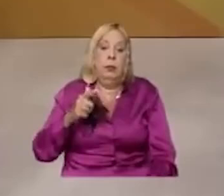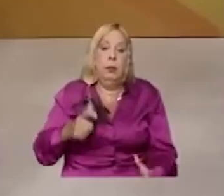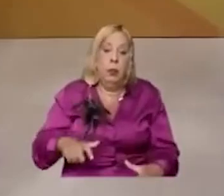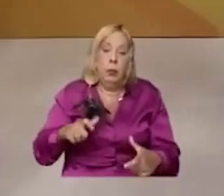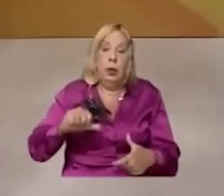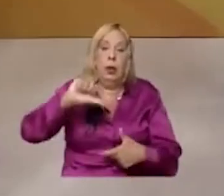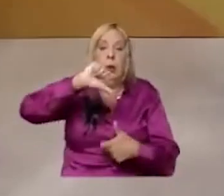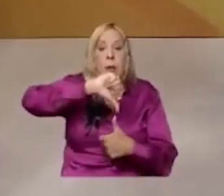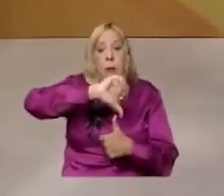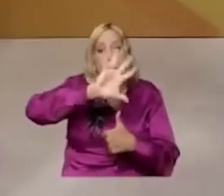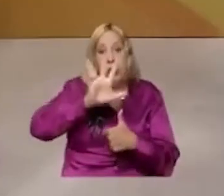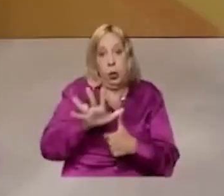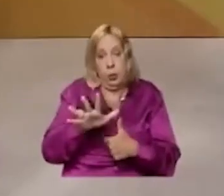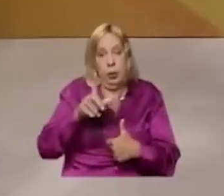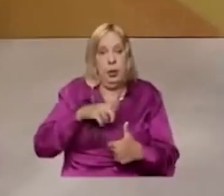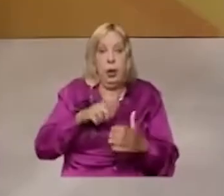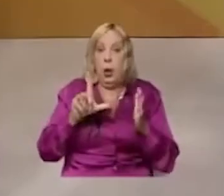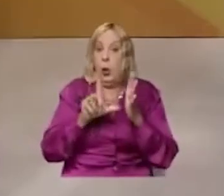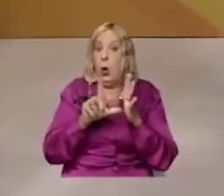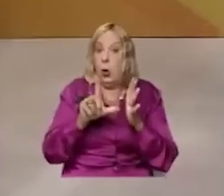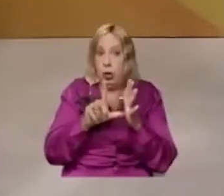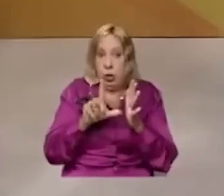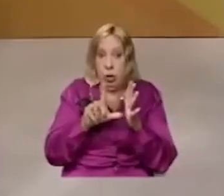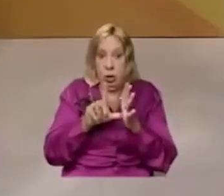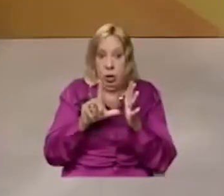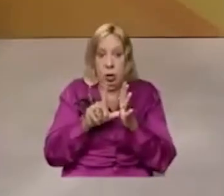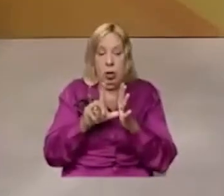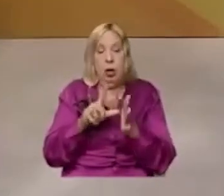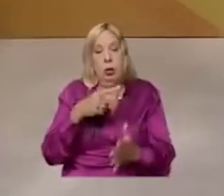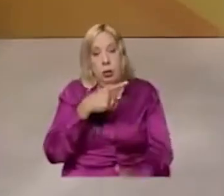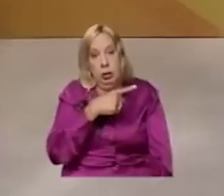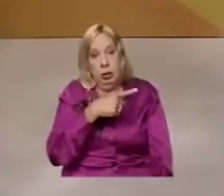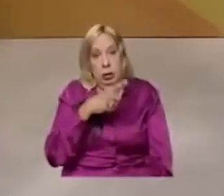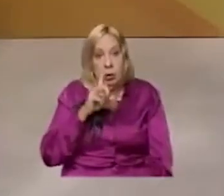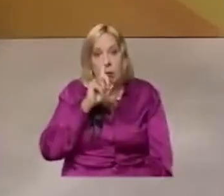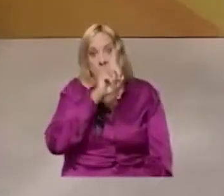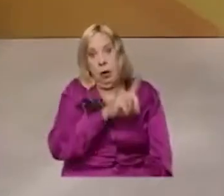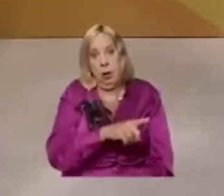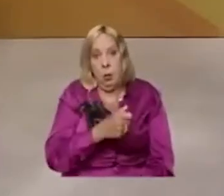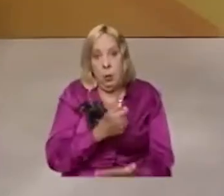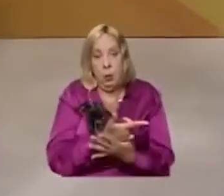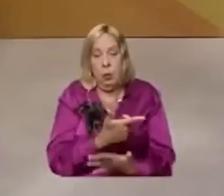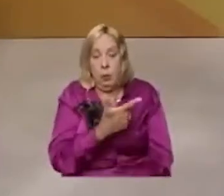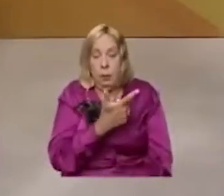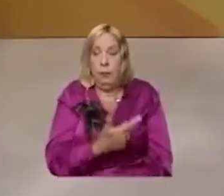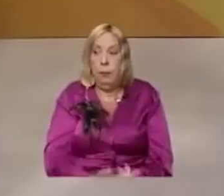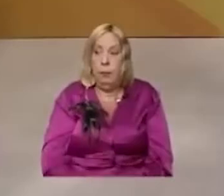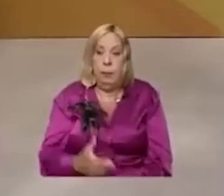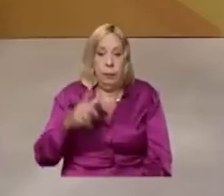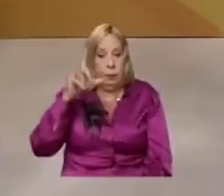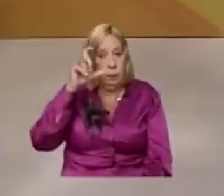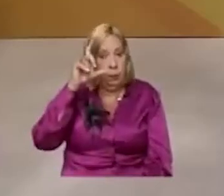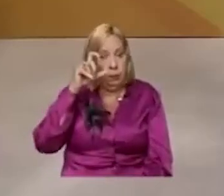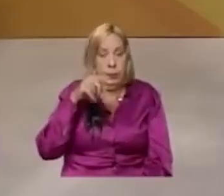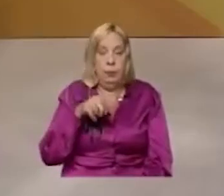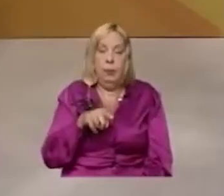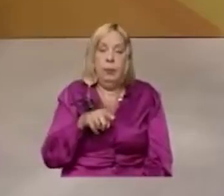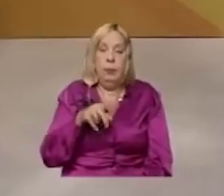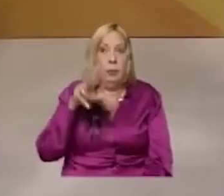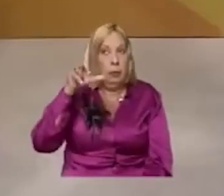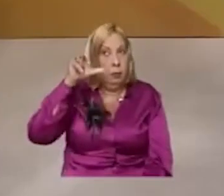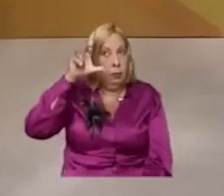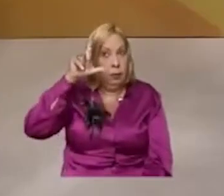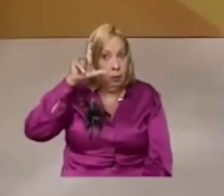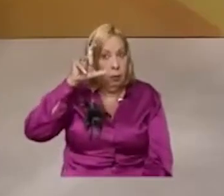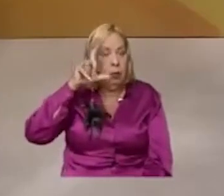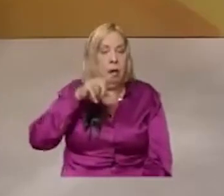como essa na Linda Fashion, que fica no Aracaju Parque Shopping, aqui do lado, viu? E ó, o Instagram tá aí na tela, Oficial